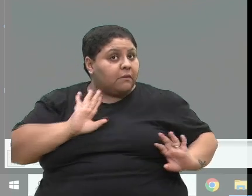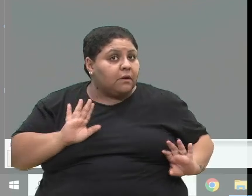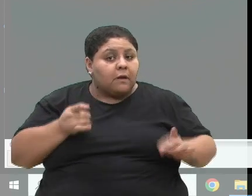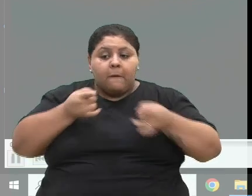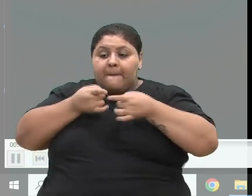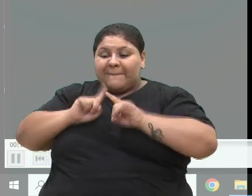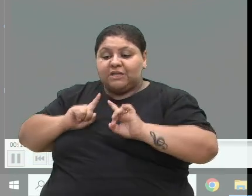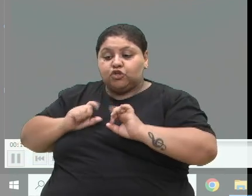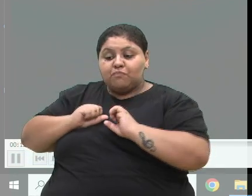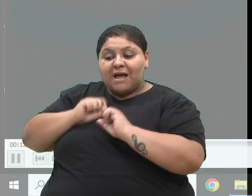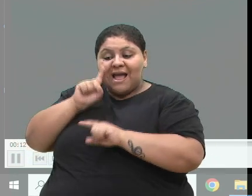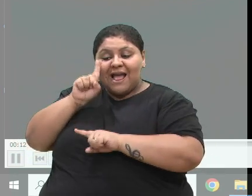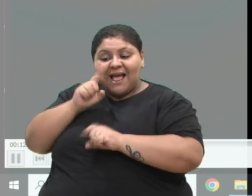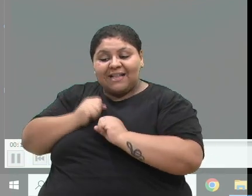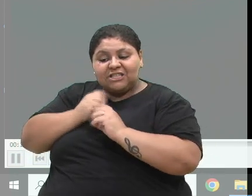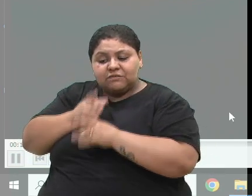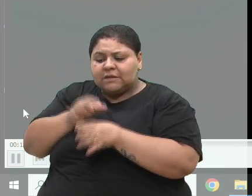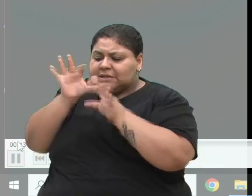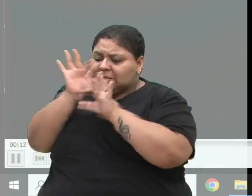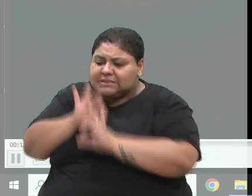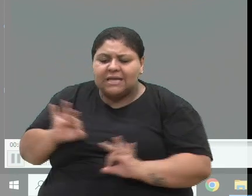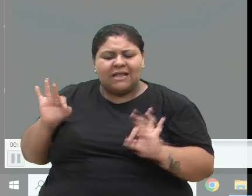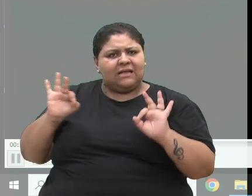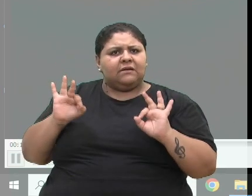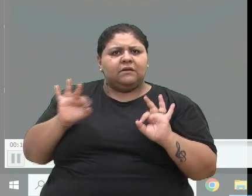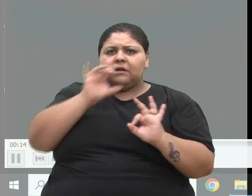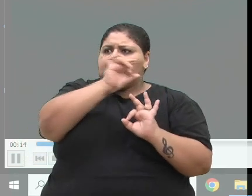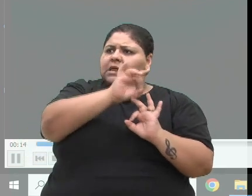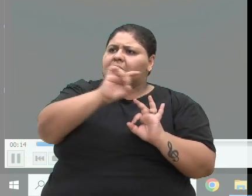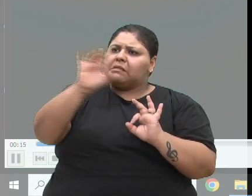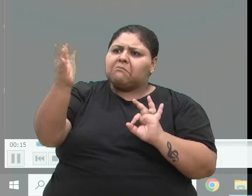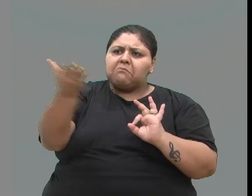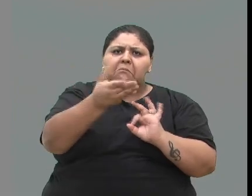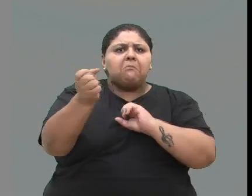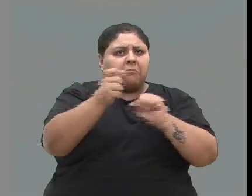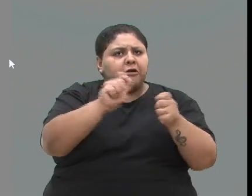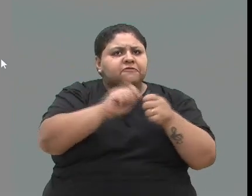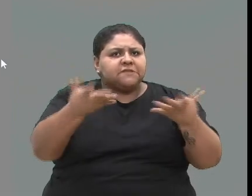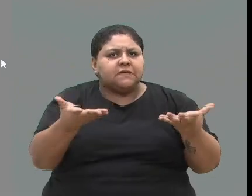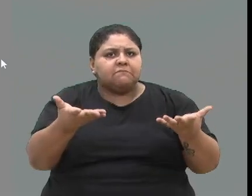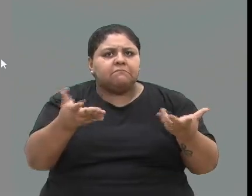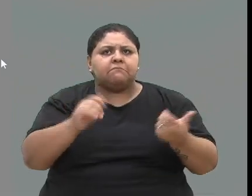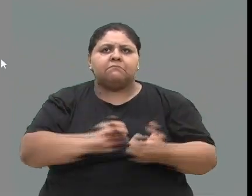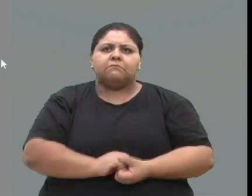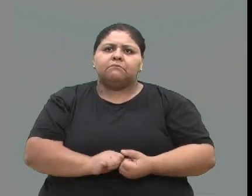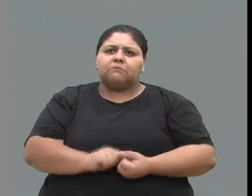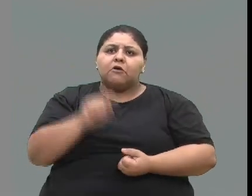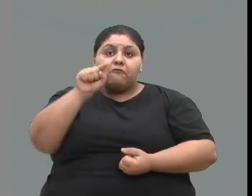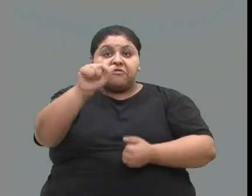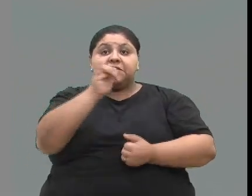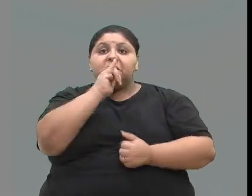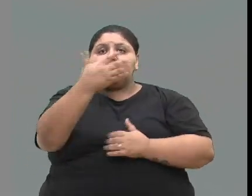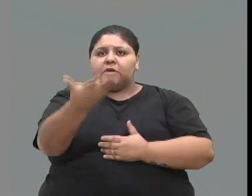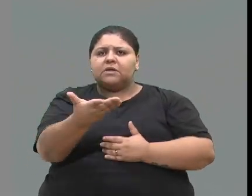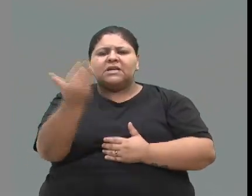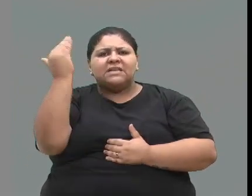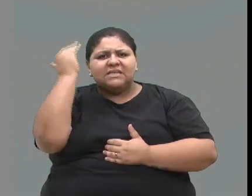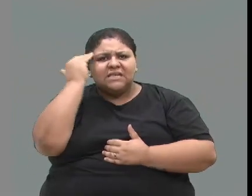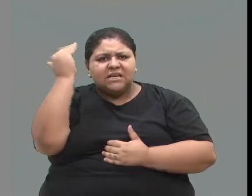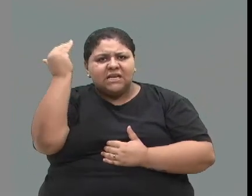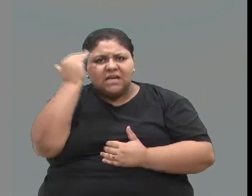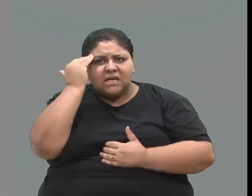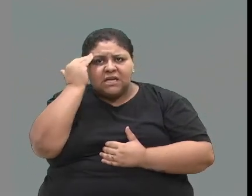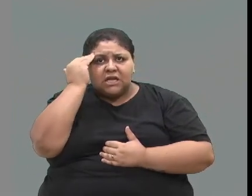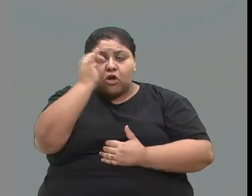de uma ação bem simples que cada um de nós pode fazer. Você, por exemplo, sabia que com o